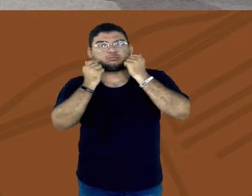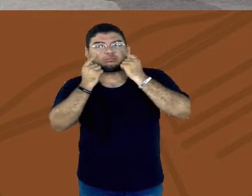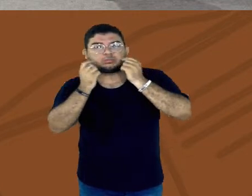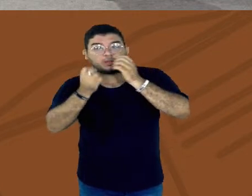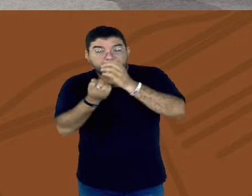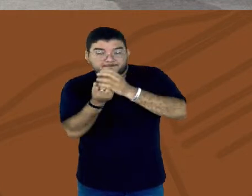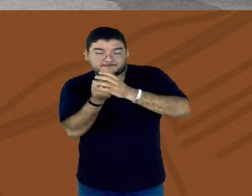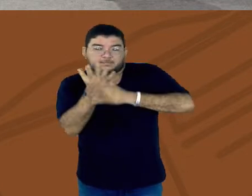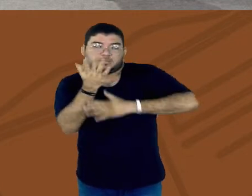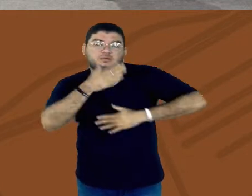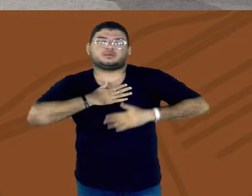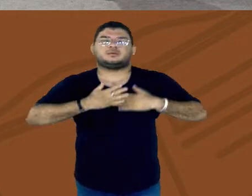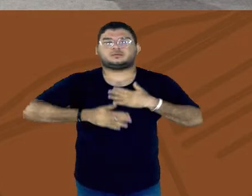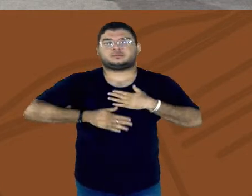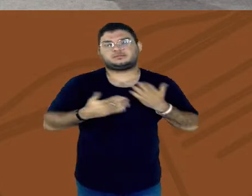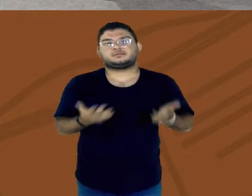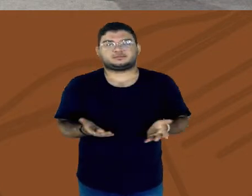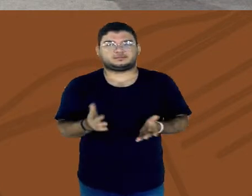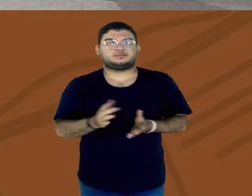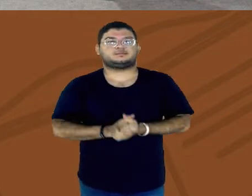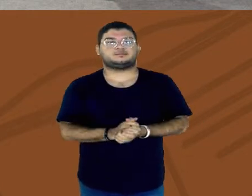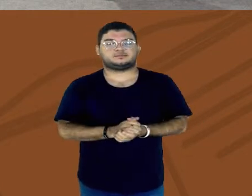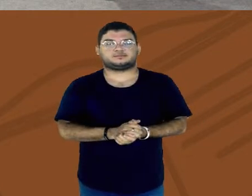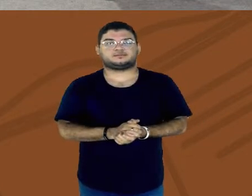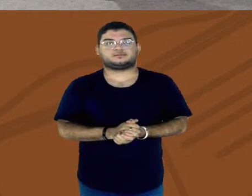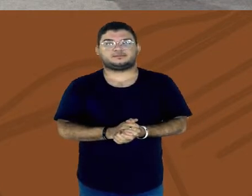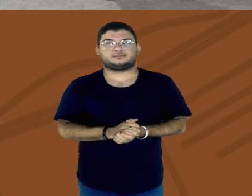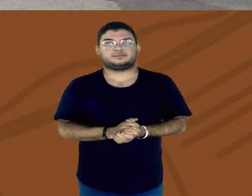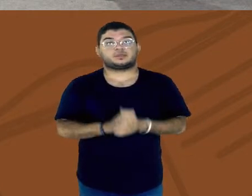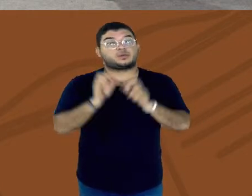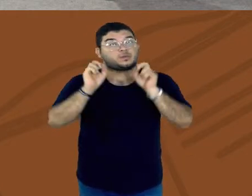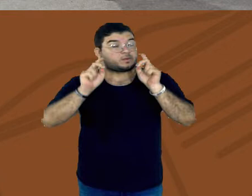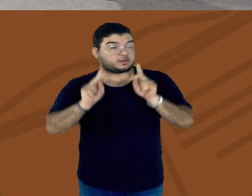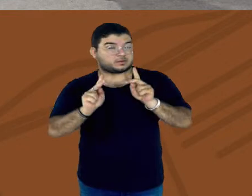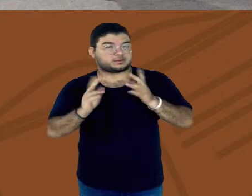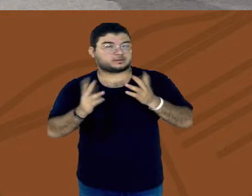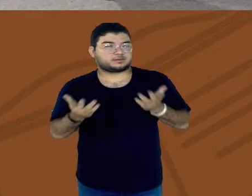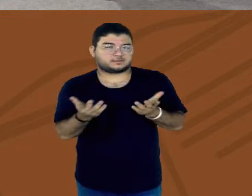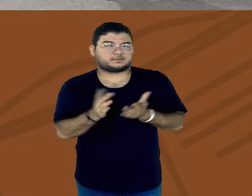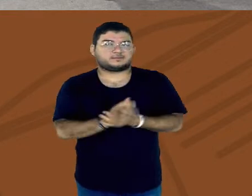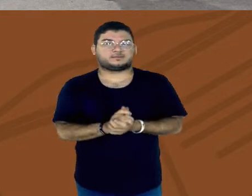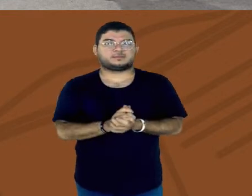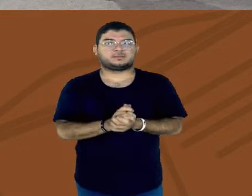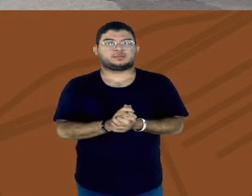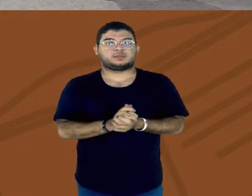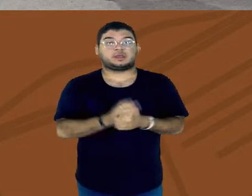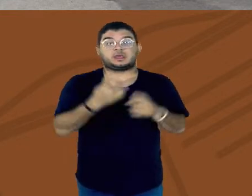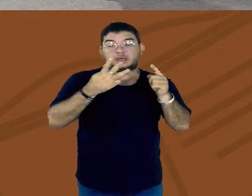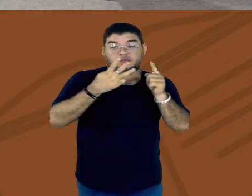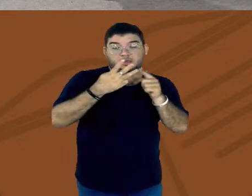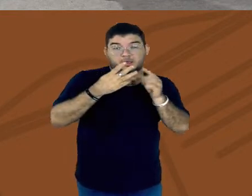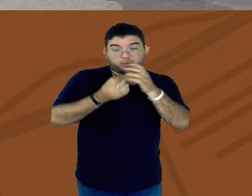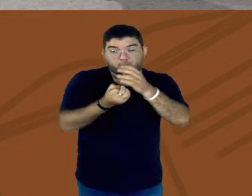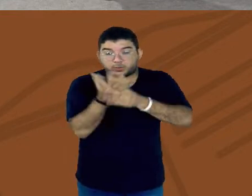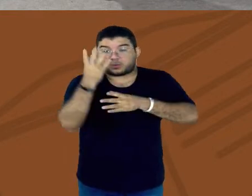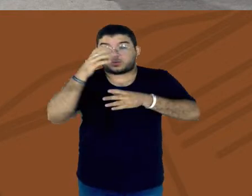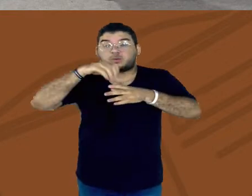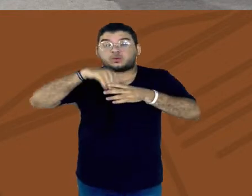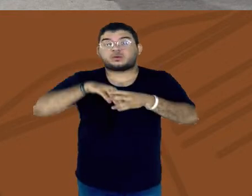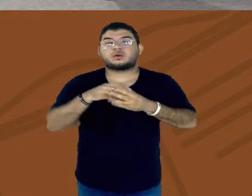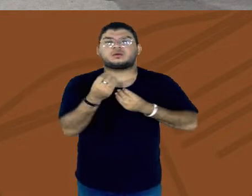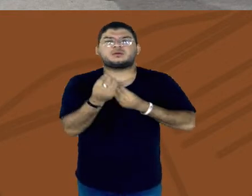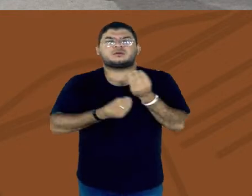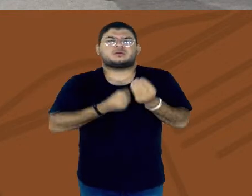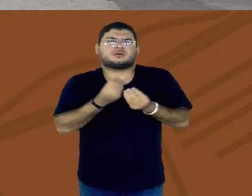corpo. Por isso chama-se glândulas exócrinas. Ok, professor. E glândulas mistas? As glândulas